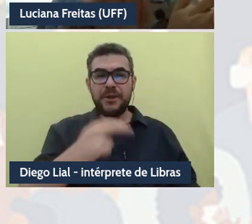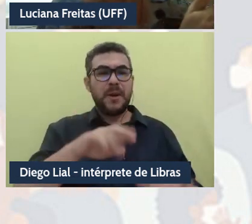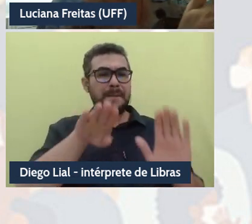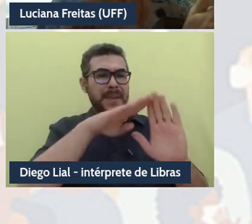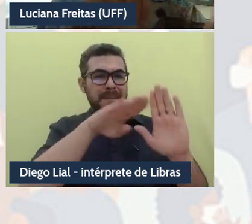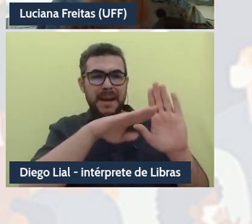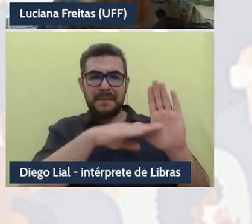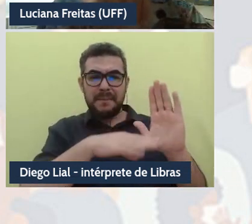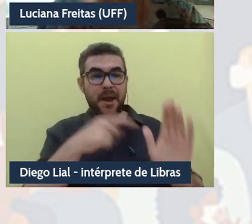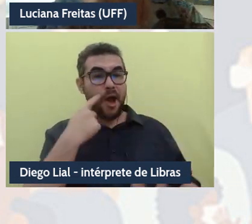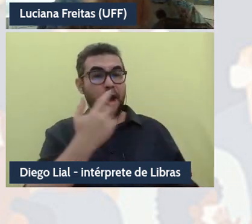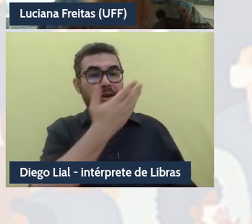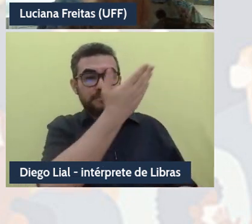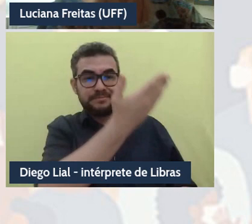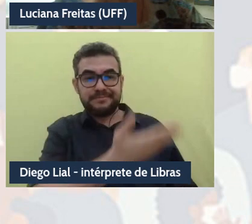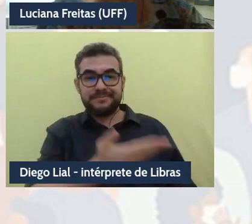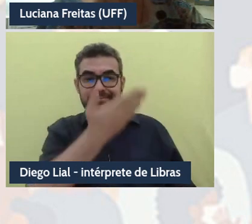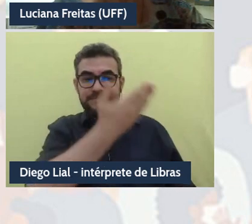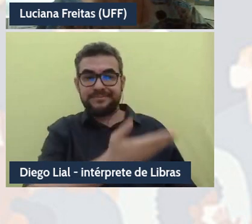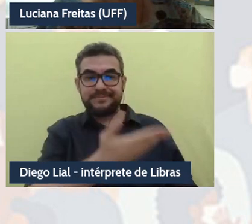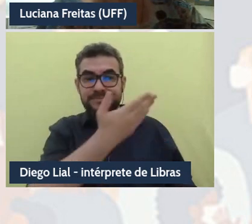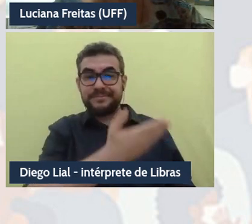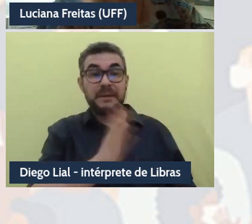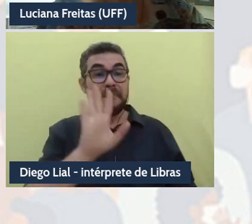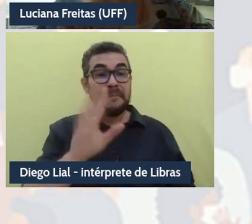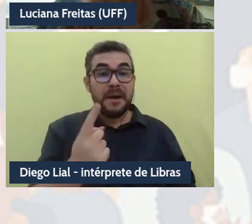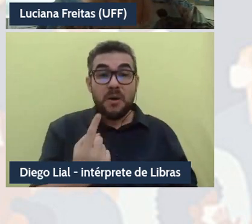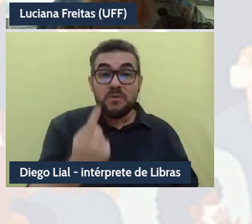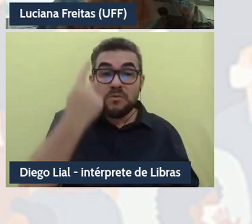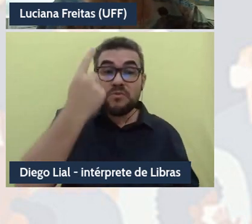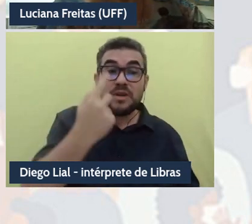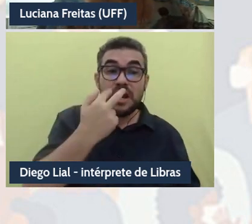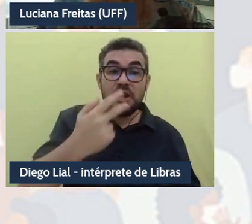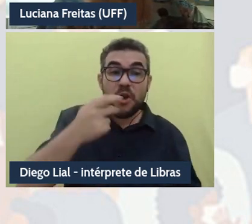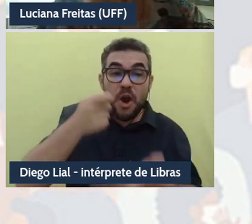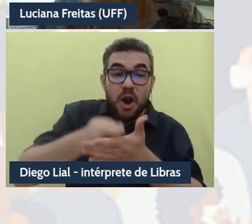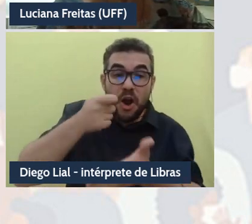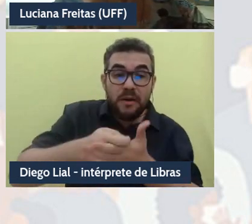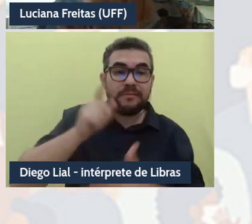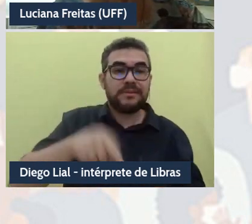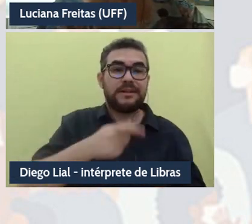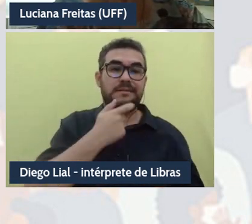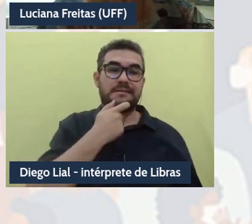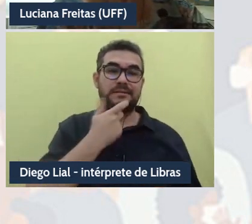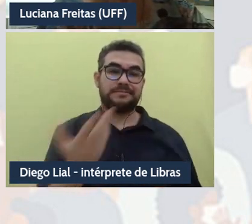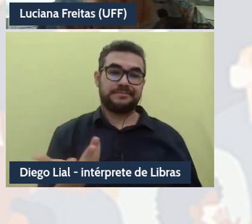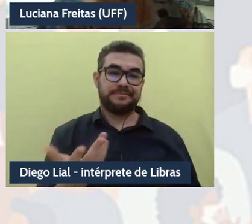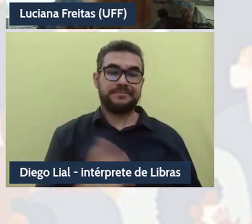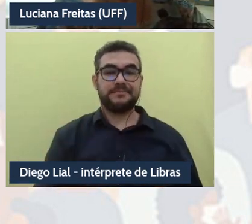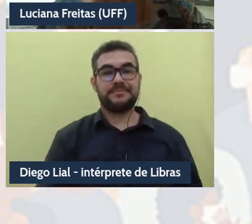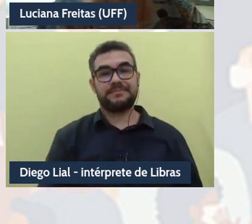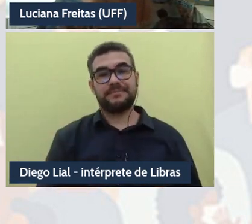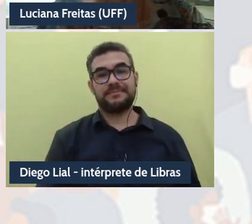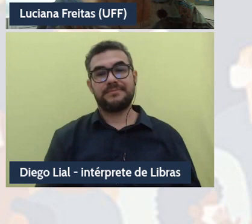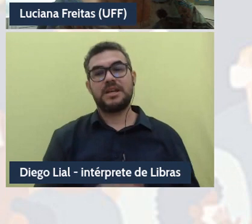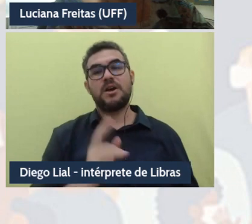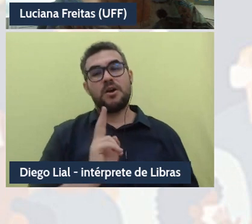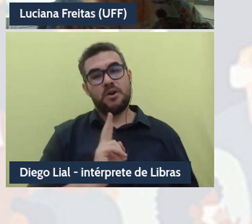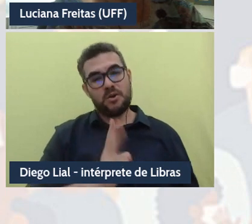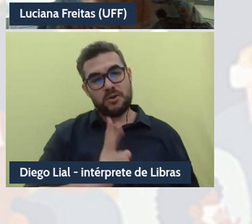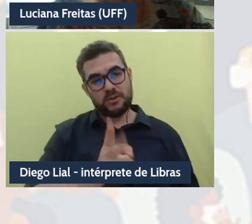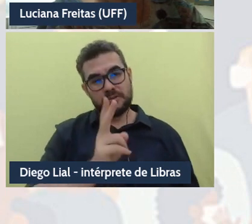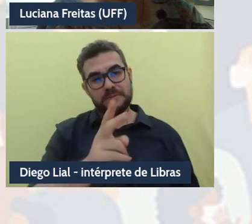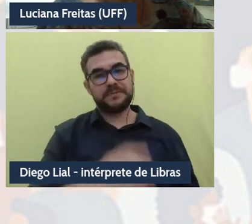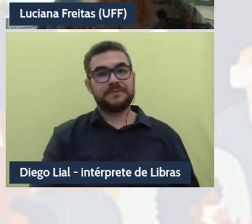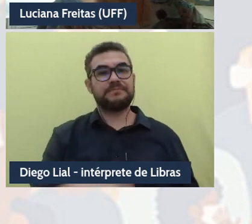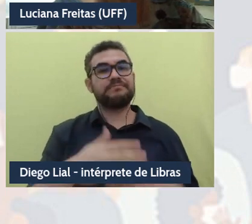está fora e a única língua obrigatória é o inglês, né? Bom, continuando aqui, nos anos seguintes, 2017